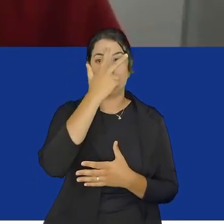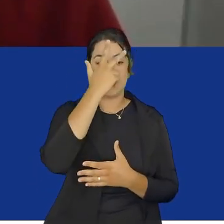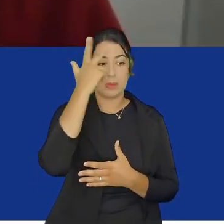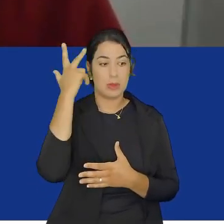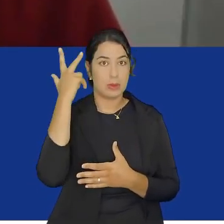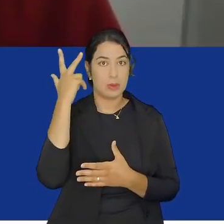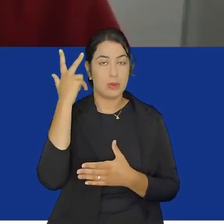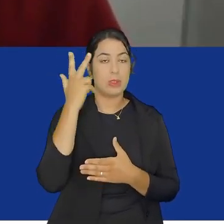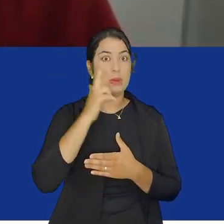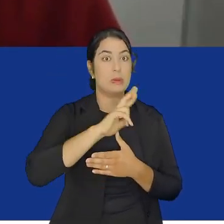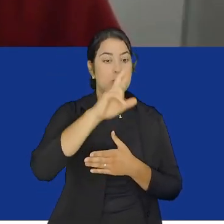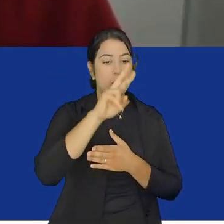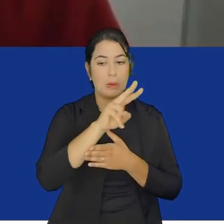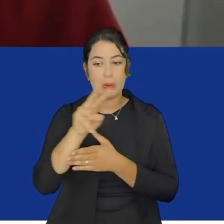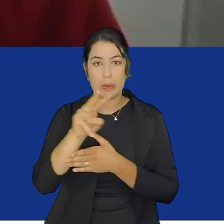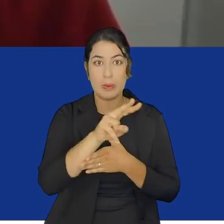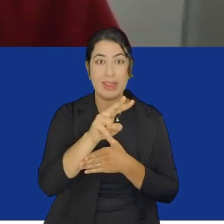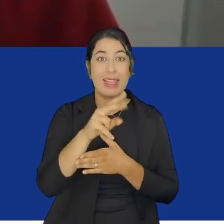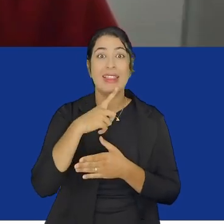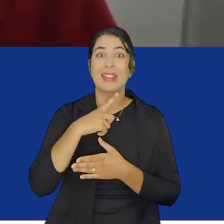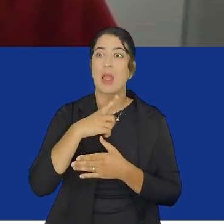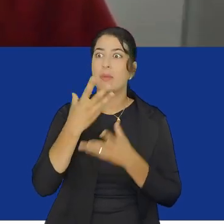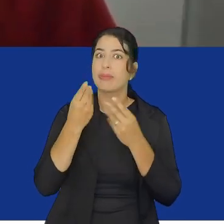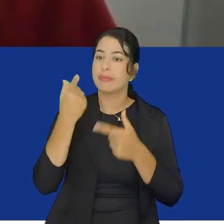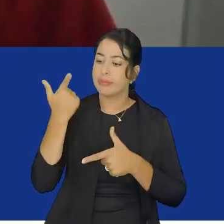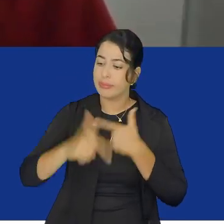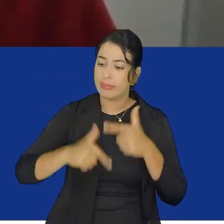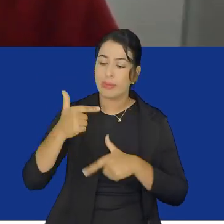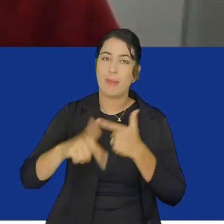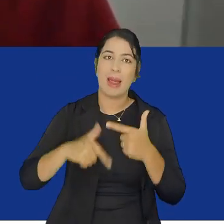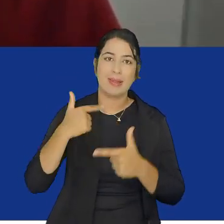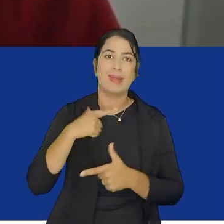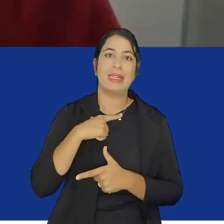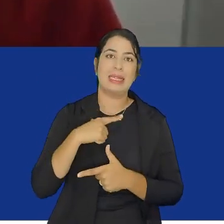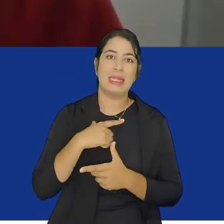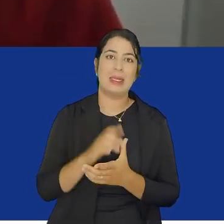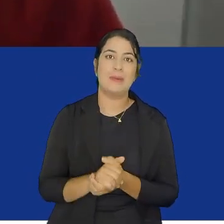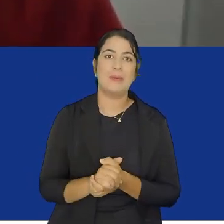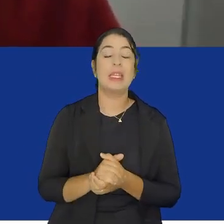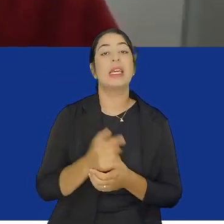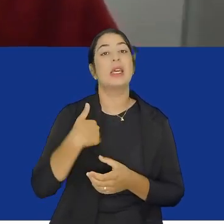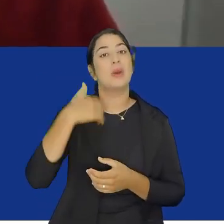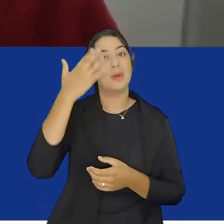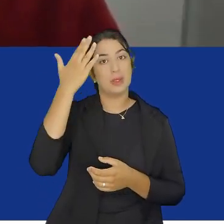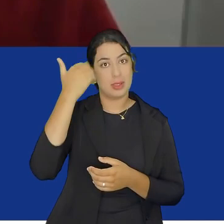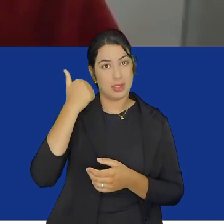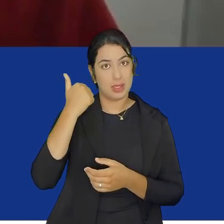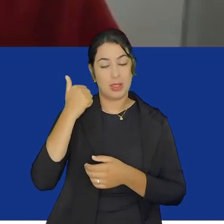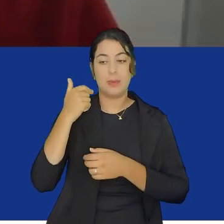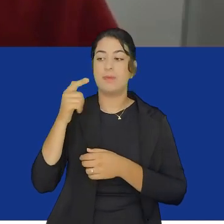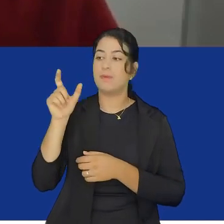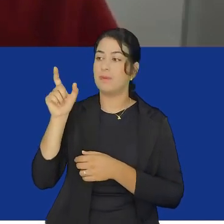cada vez mais atolados de trabalho. Então, assim, eu entendo que uma coisa muito importante é que o gestor, que ele tenha